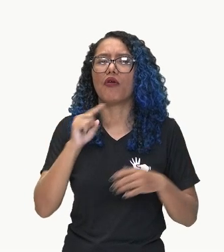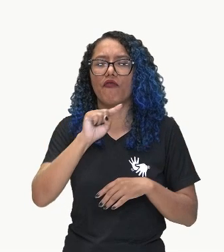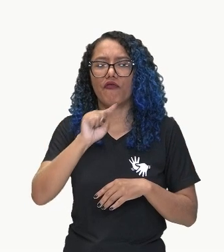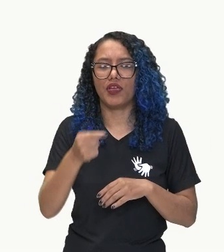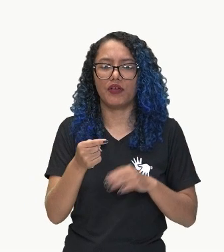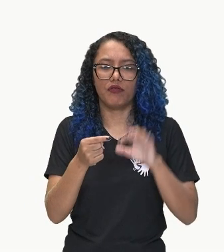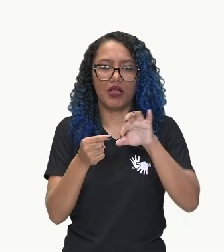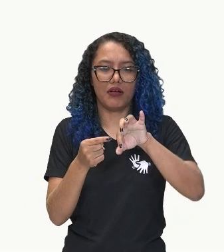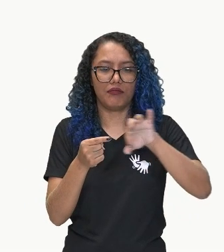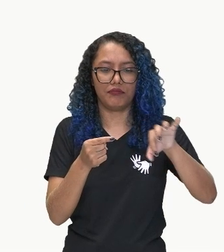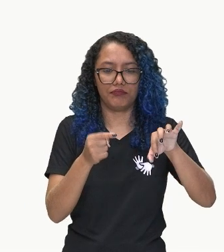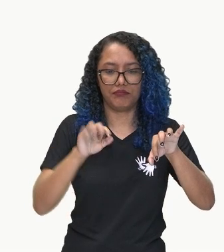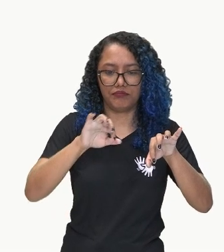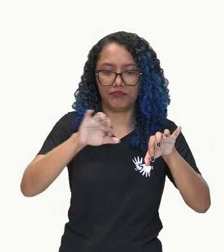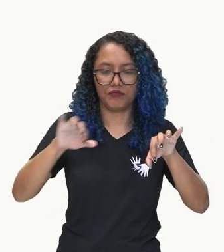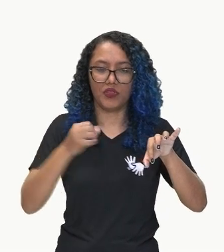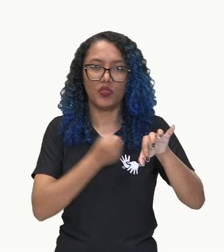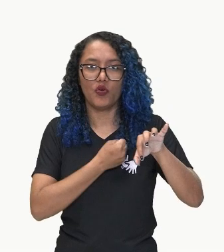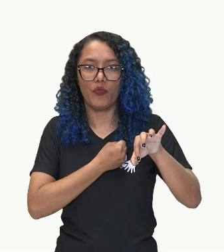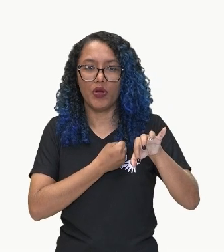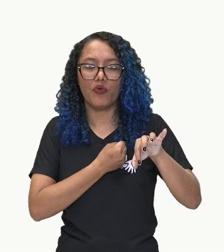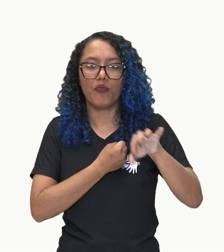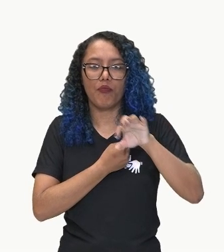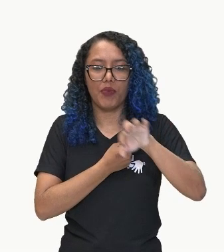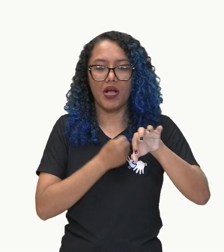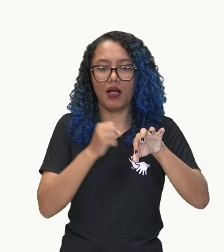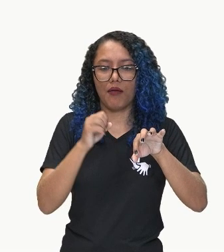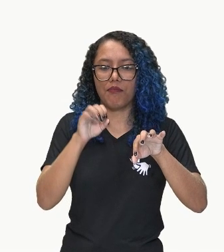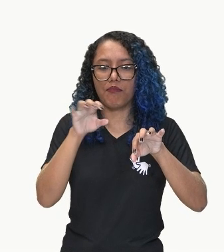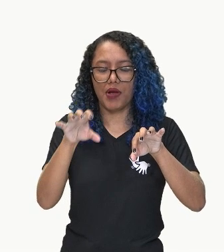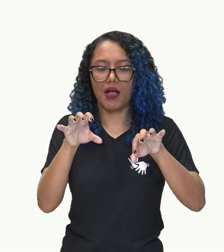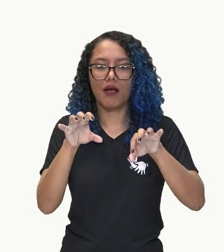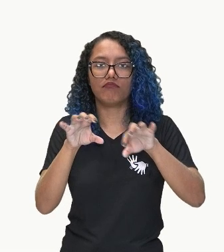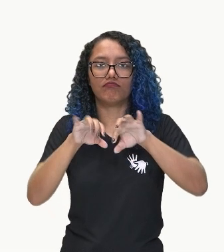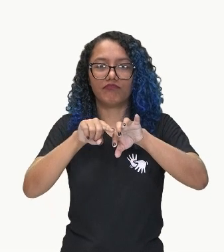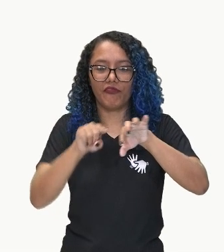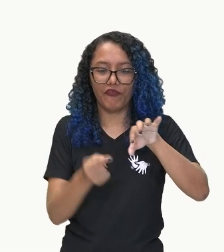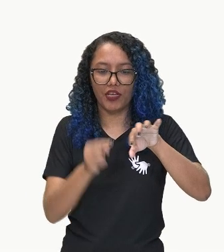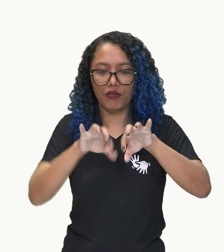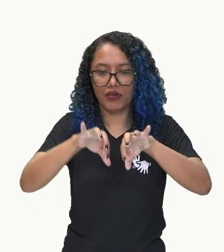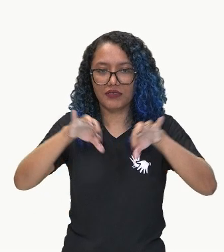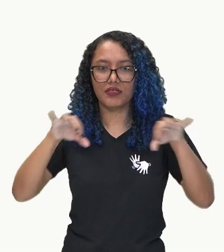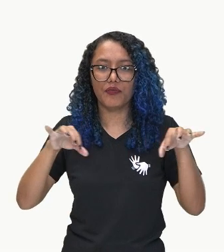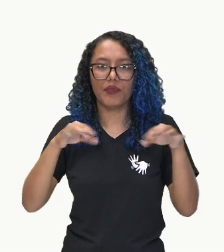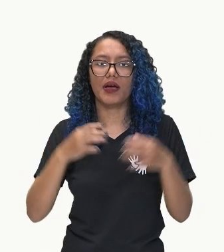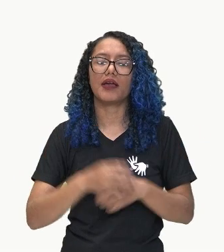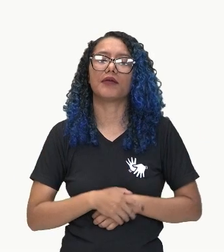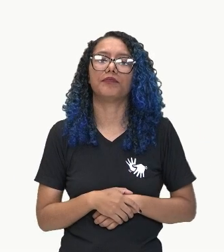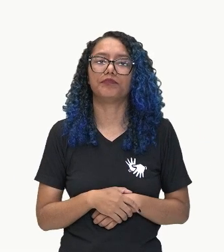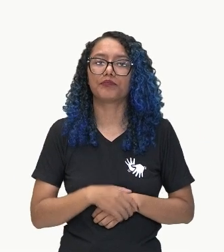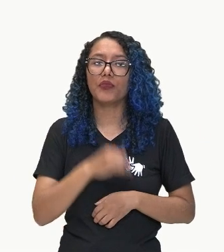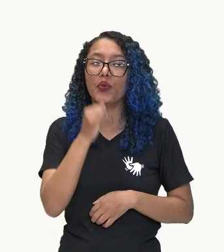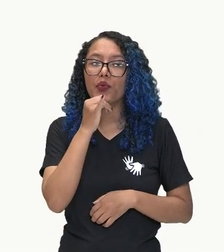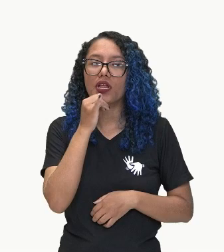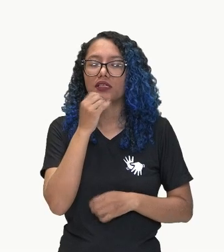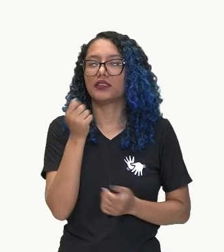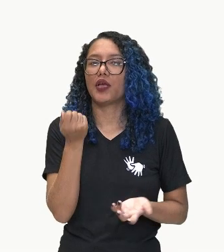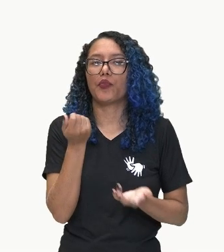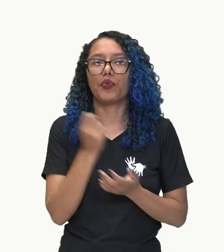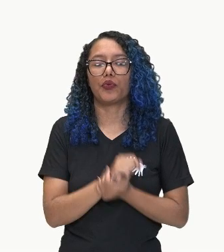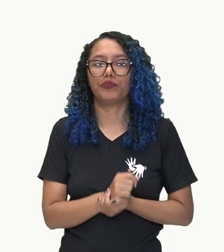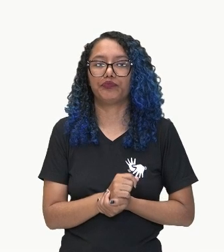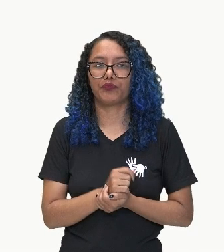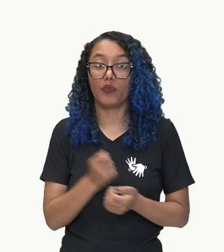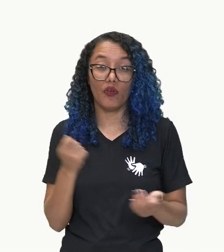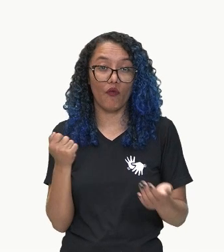decimal. E quando eu digo a vocês que nós usamos no dia a dia, se você tiver que fazer uma compra e pagar